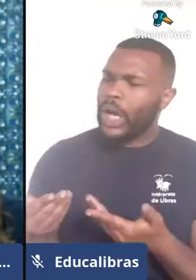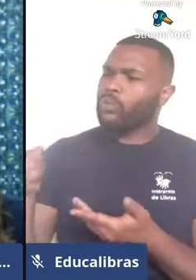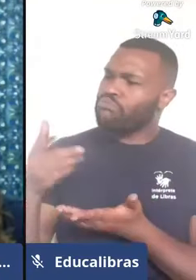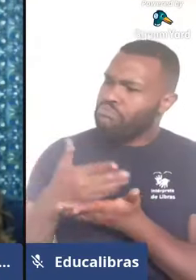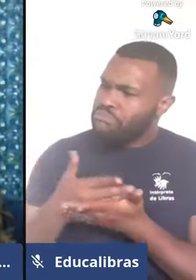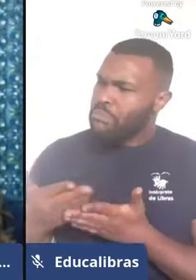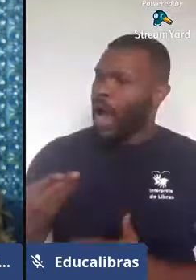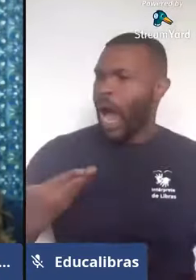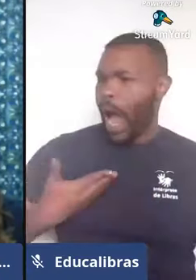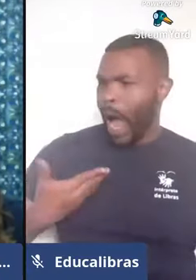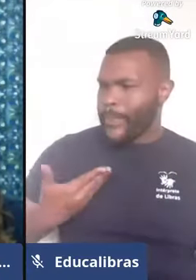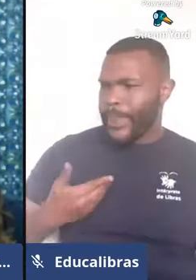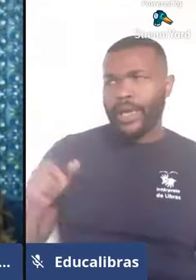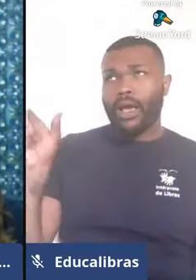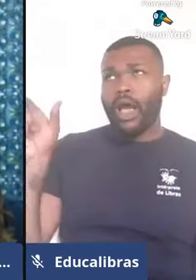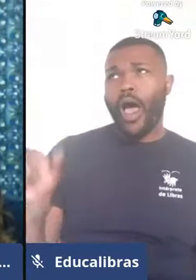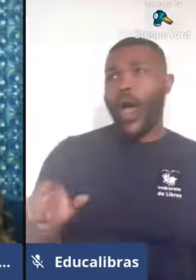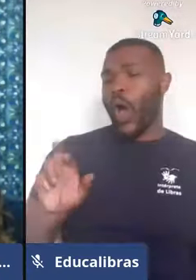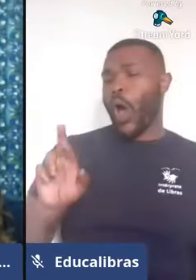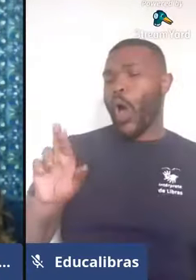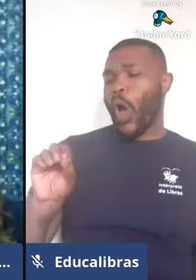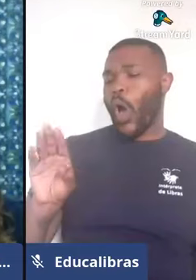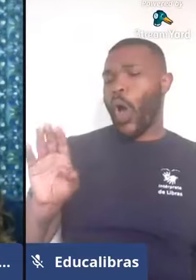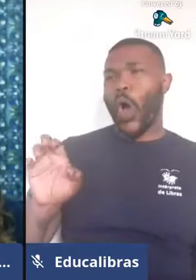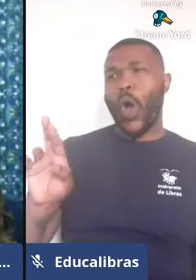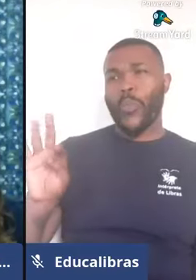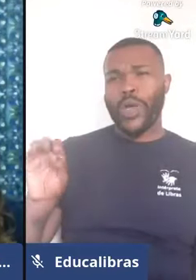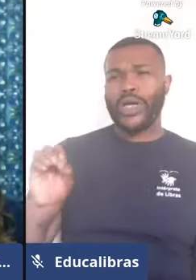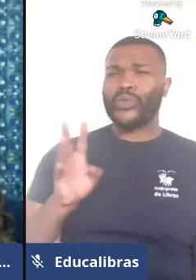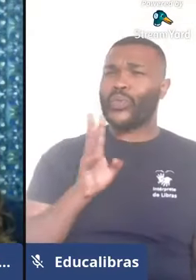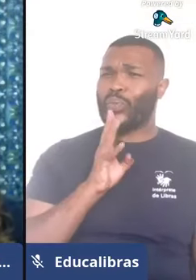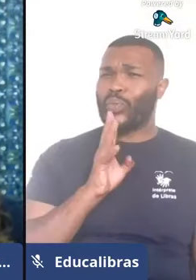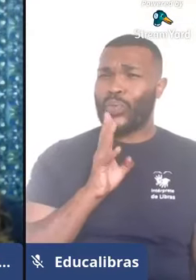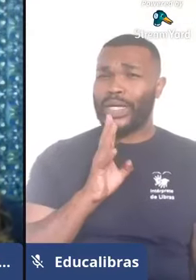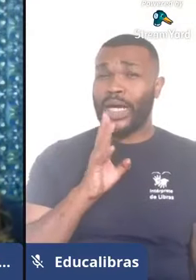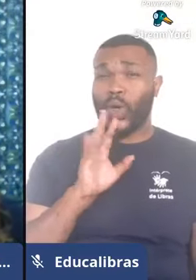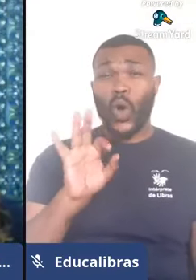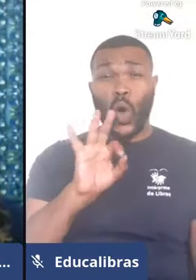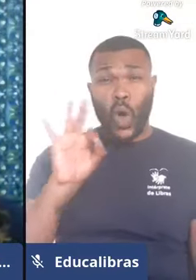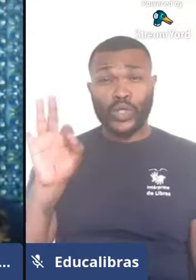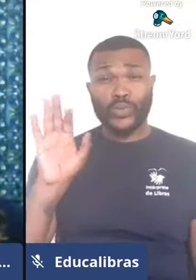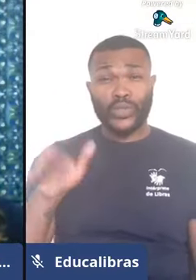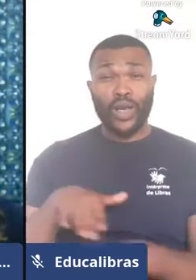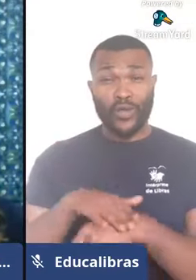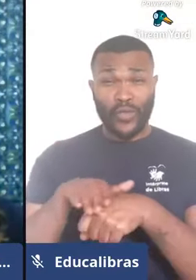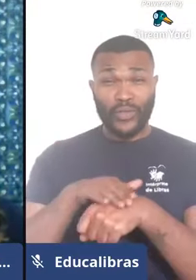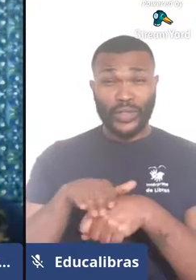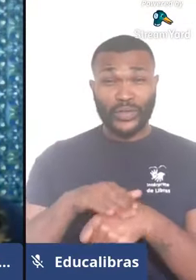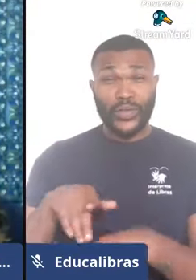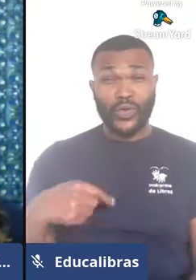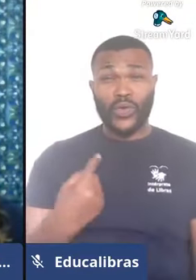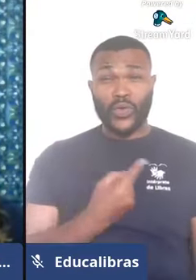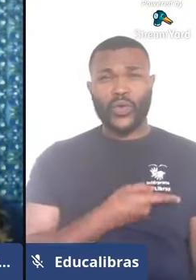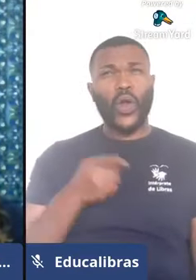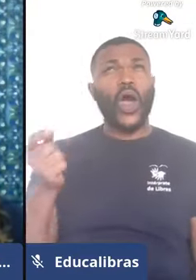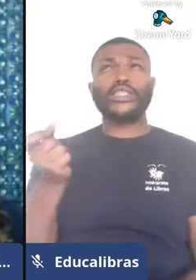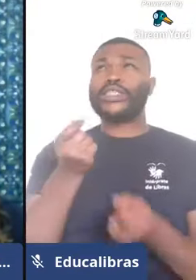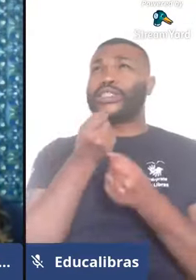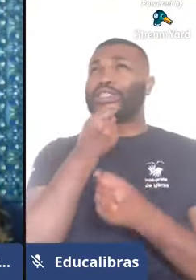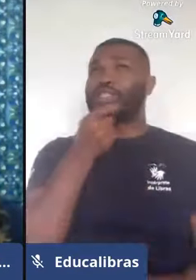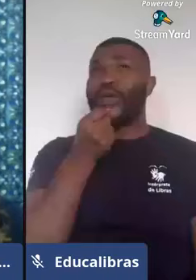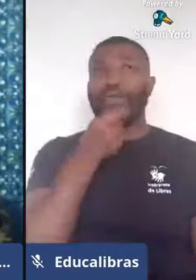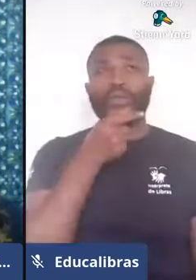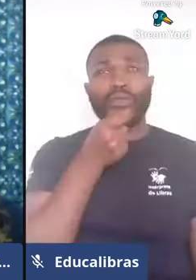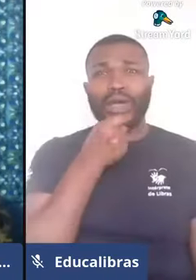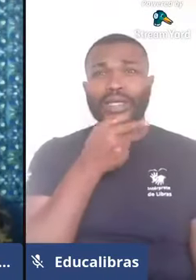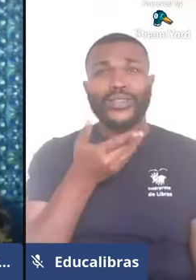Roberto é uma figura, né? Já esteve aqui, ele esteve aqui batendo um papo com a gente, e foi divertido também, porque